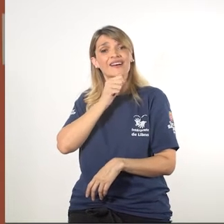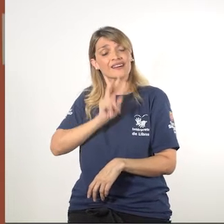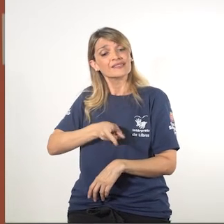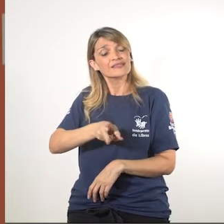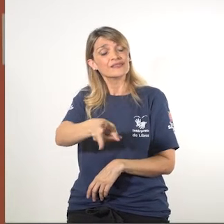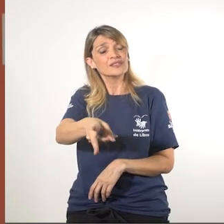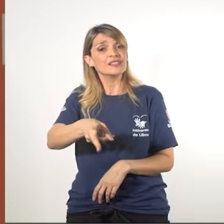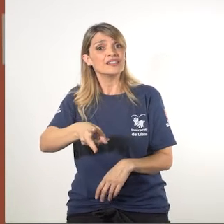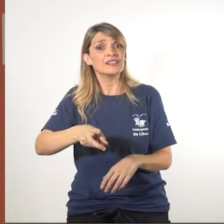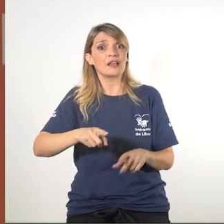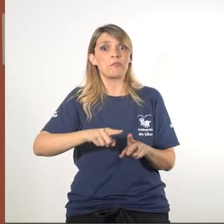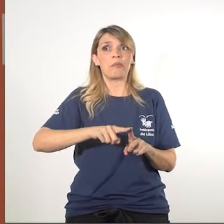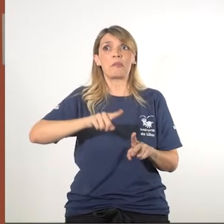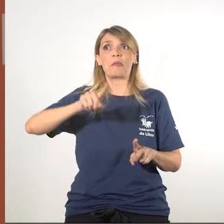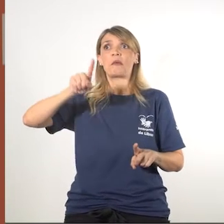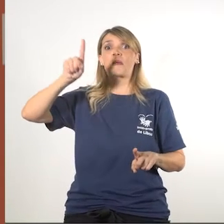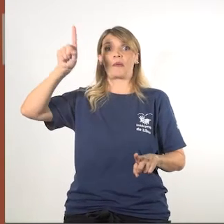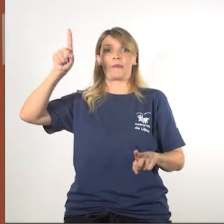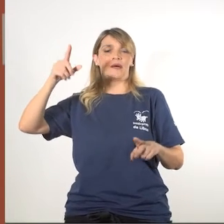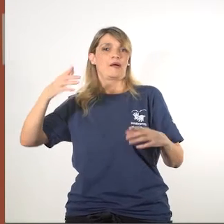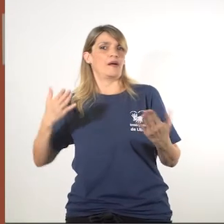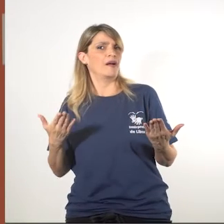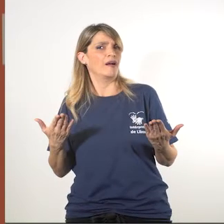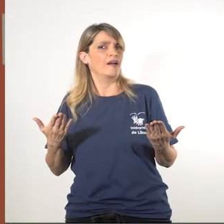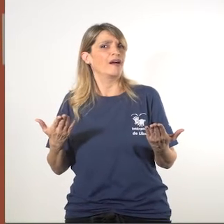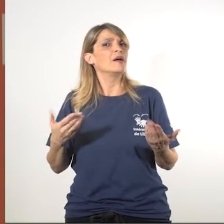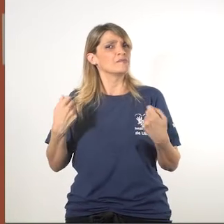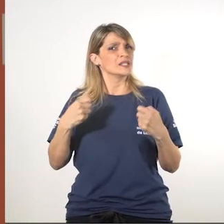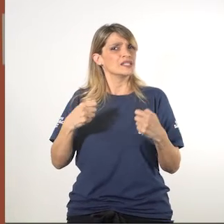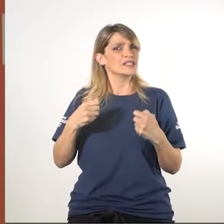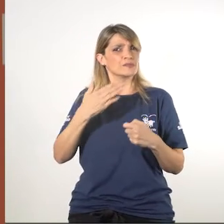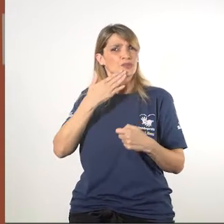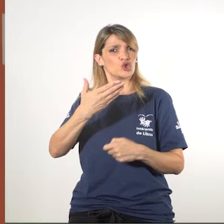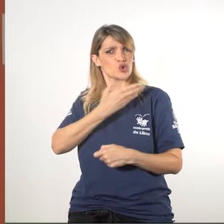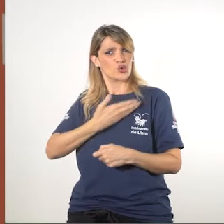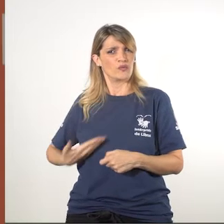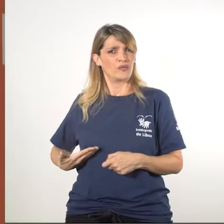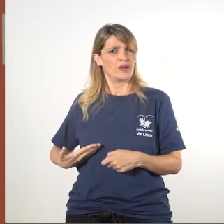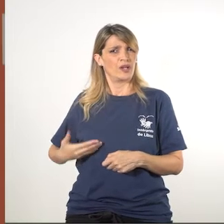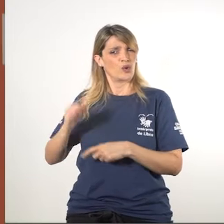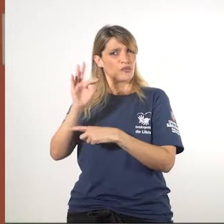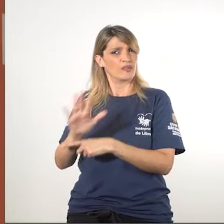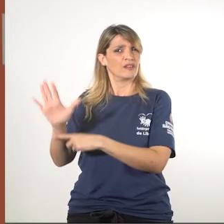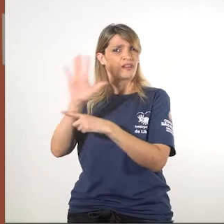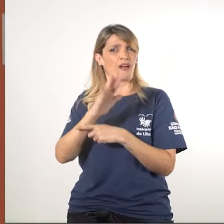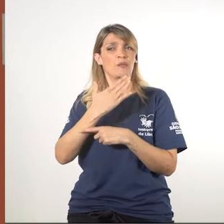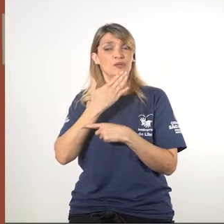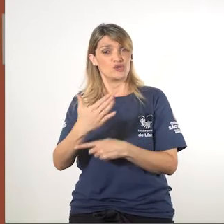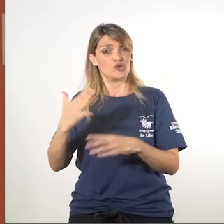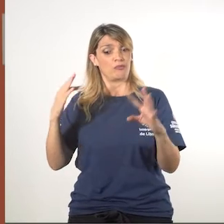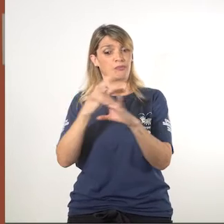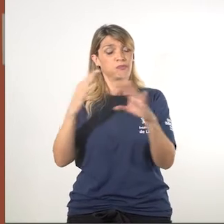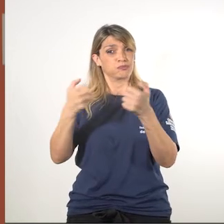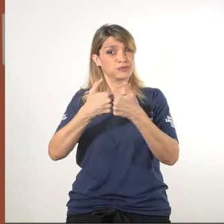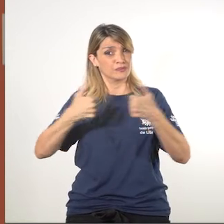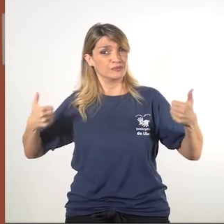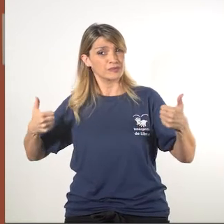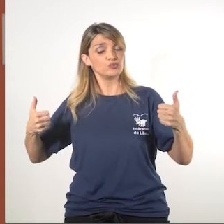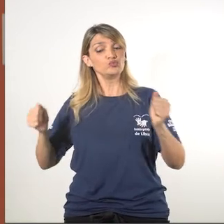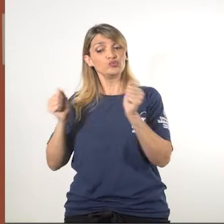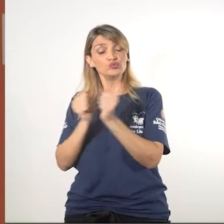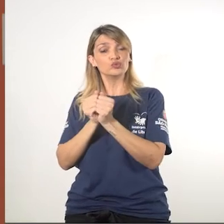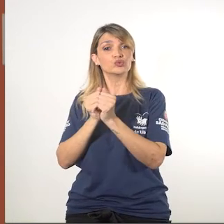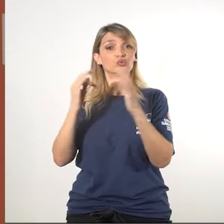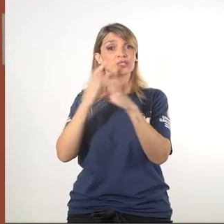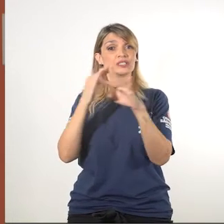Chegou a hora de se contrapor ao governo federal e realmente planejar um lockdown com a capital, se unindo às cidades da região